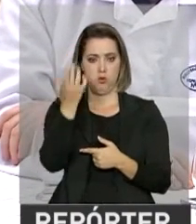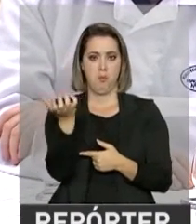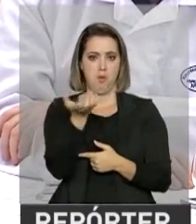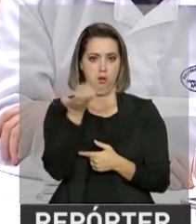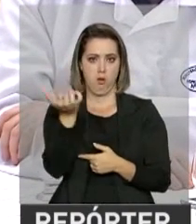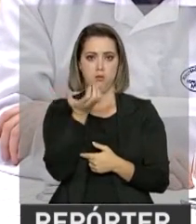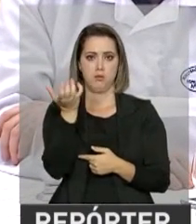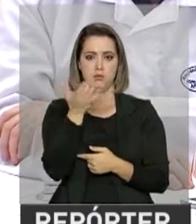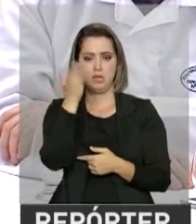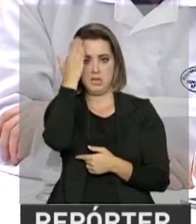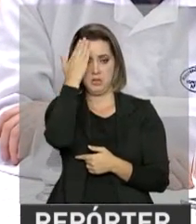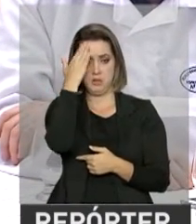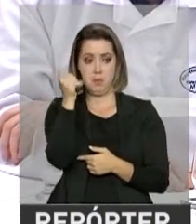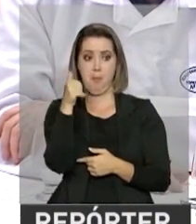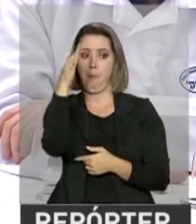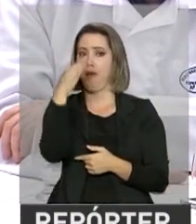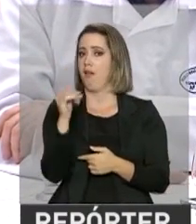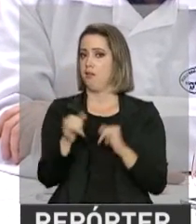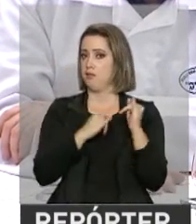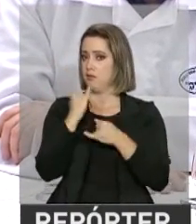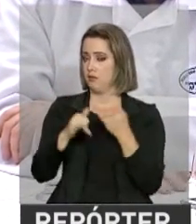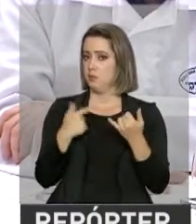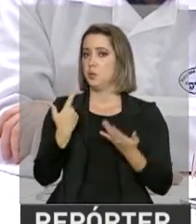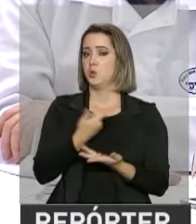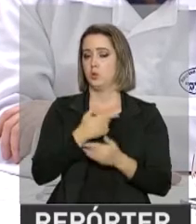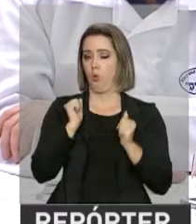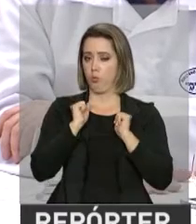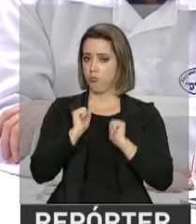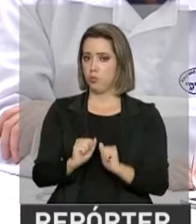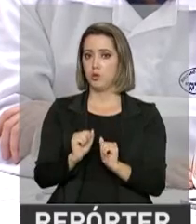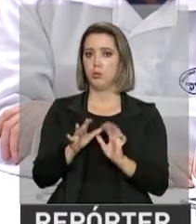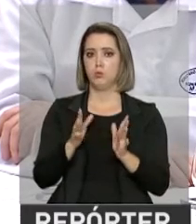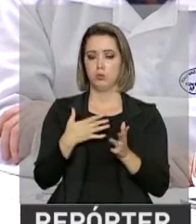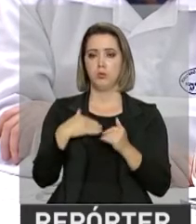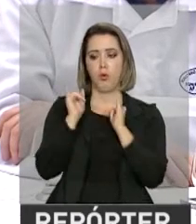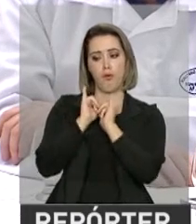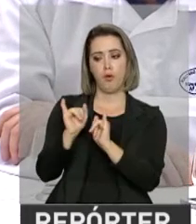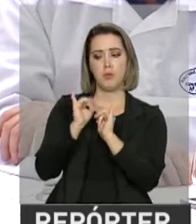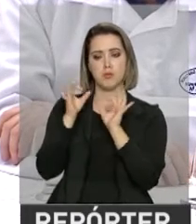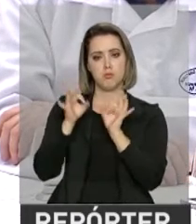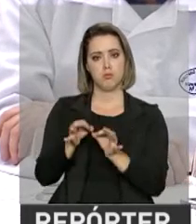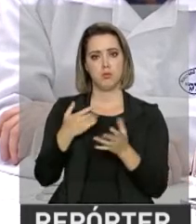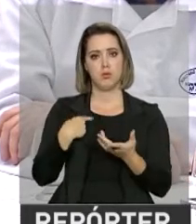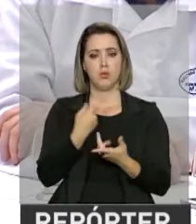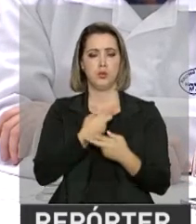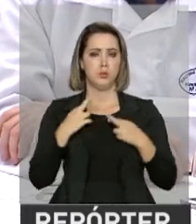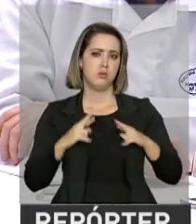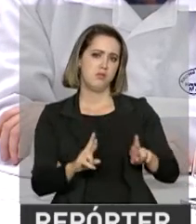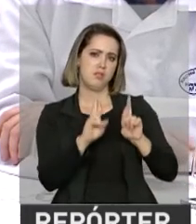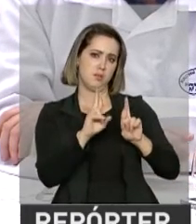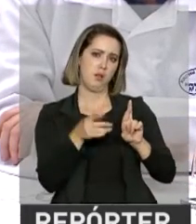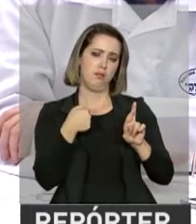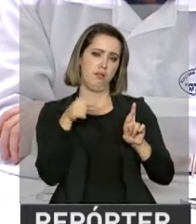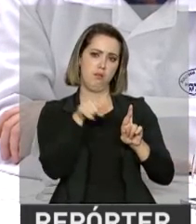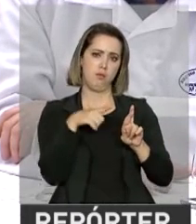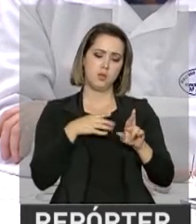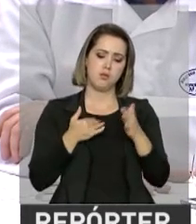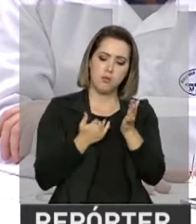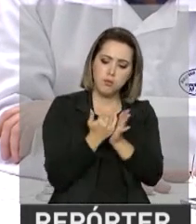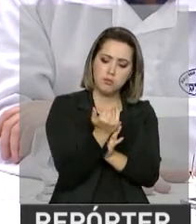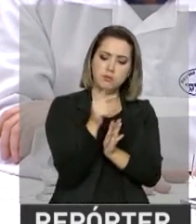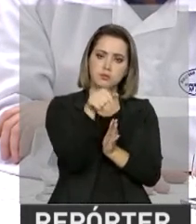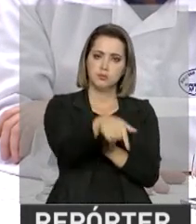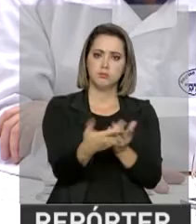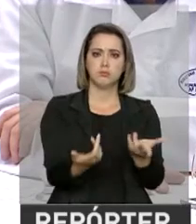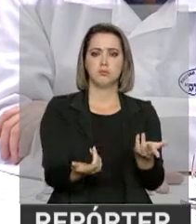queiram saber mais informações e nós estamos prontos, estamos fazendo as informações. Esperamos que, a partir do momento